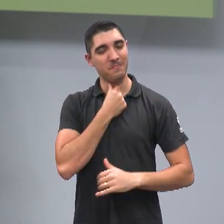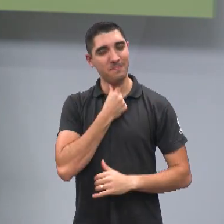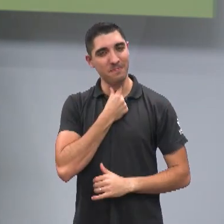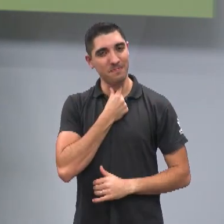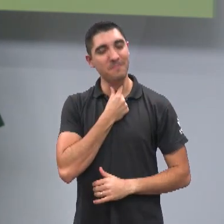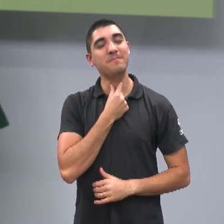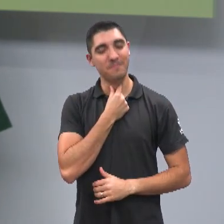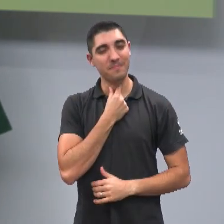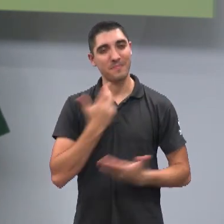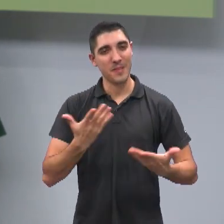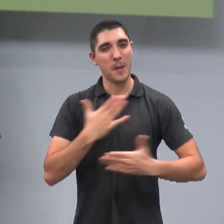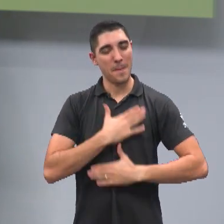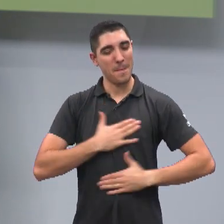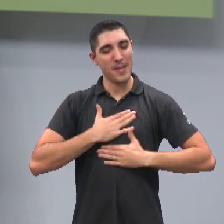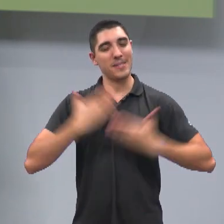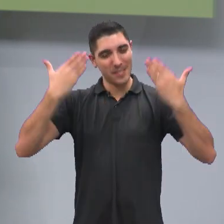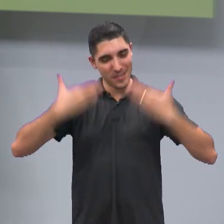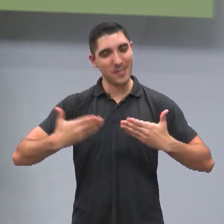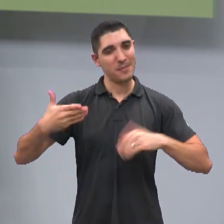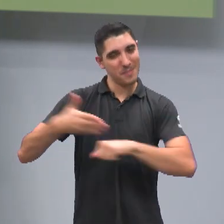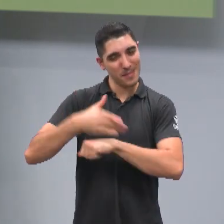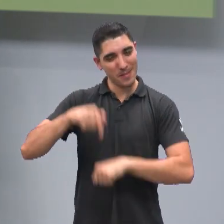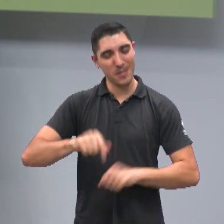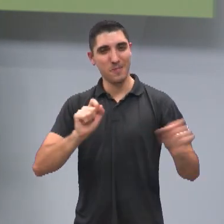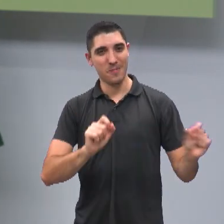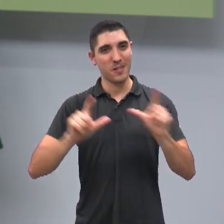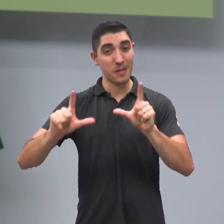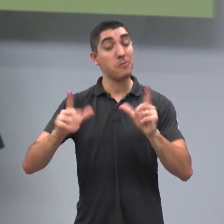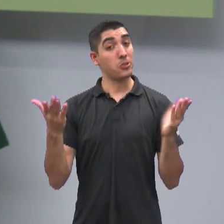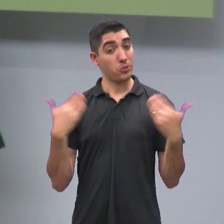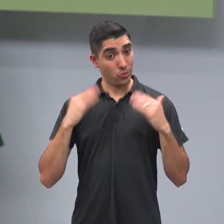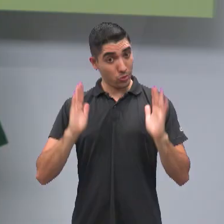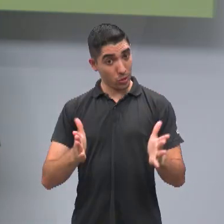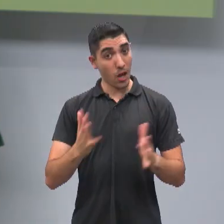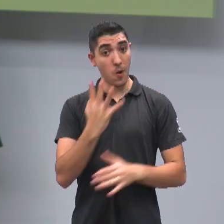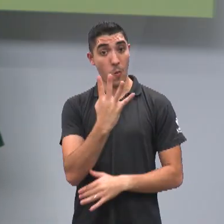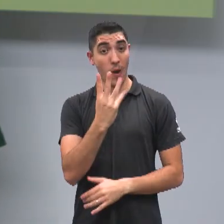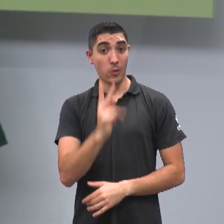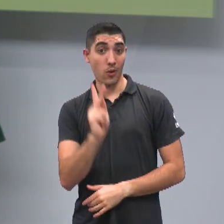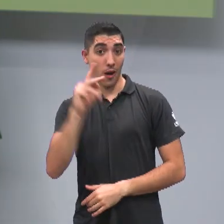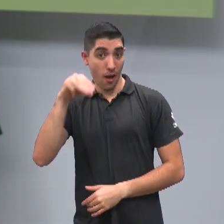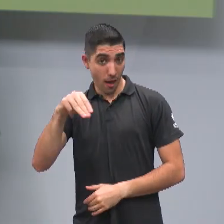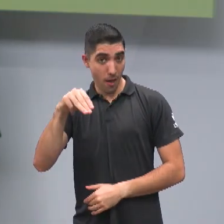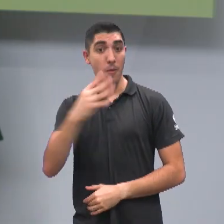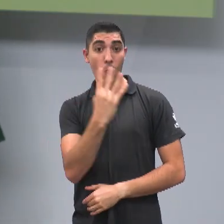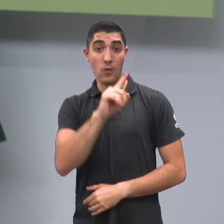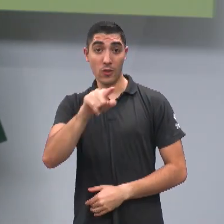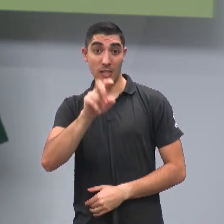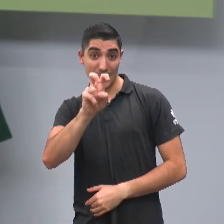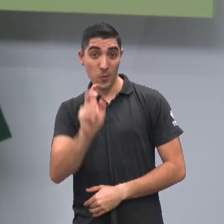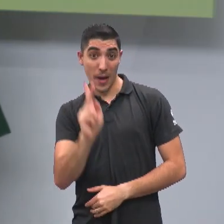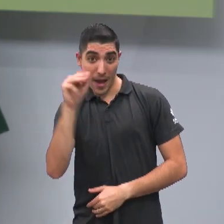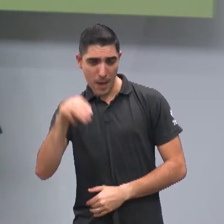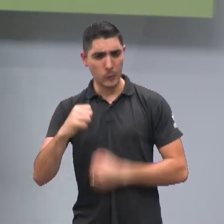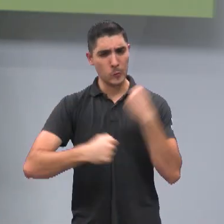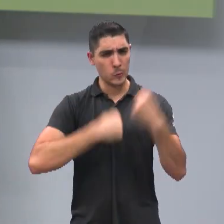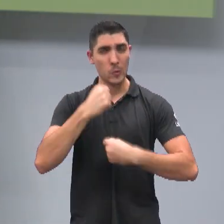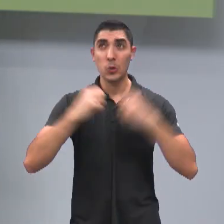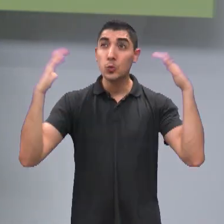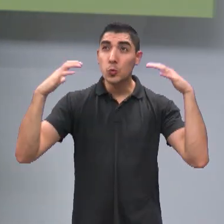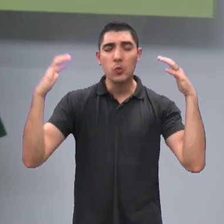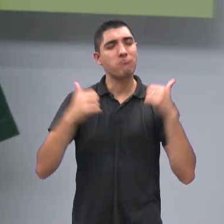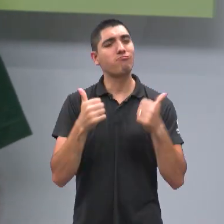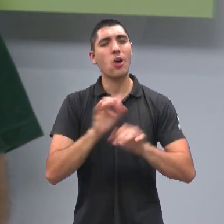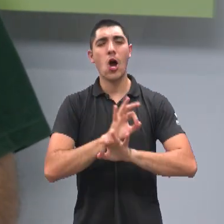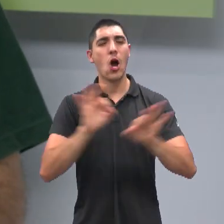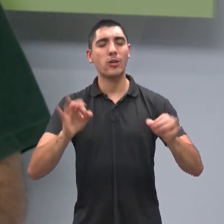prazer inenarrável estar em mais um Hora do Esporte. Hoje eu já fiz meus 4,5 km correndo na chuva, que é muito bom. E é isso,